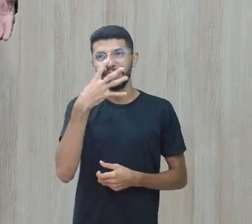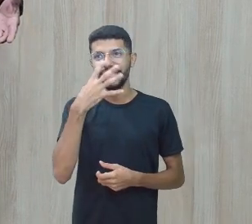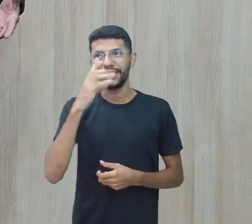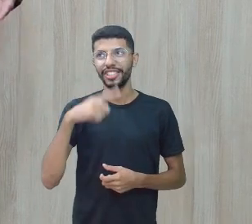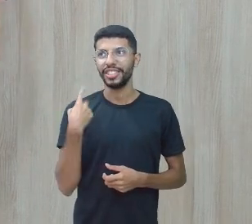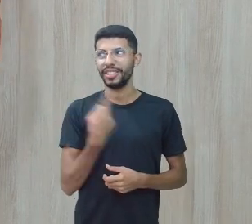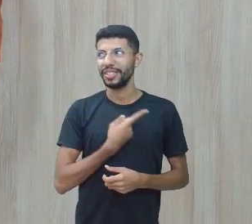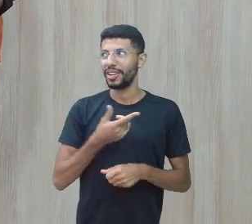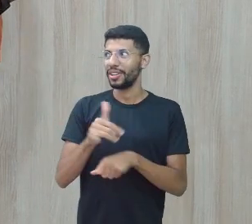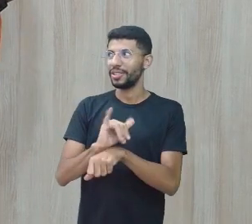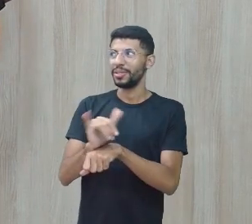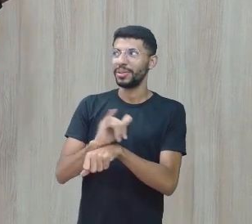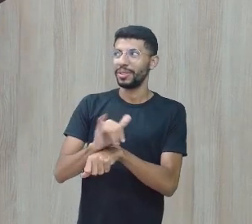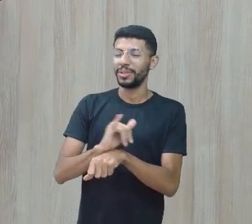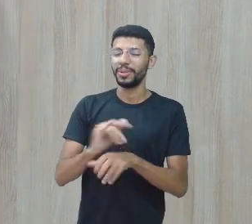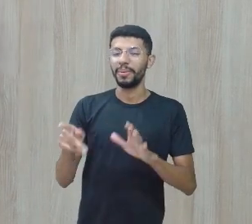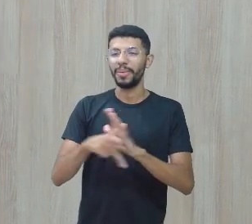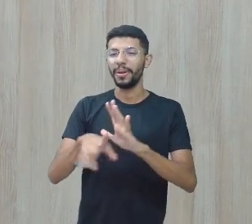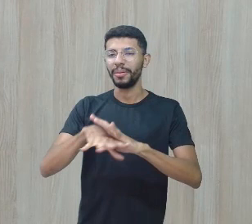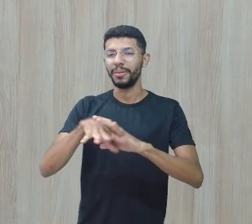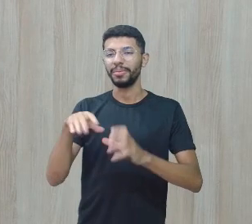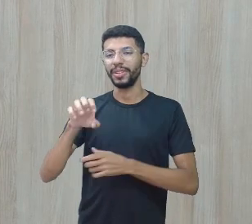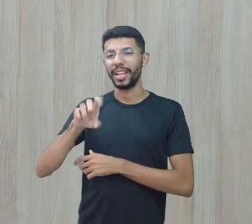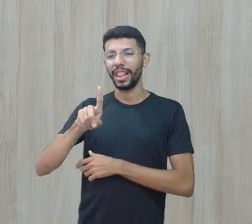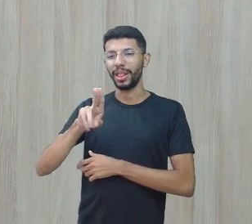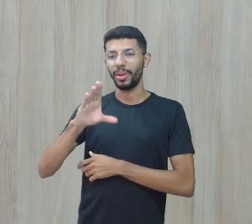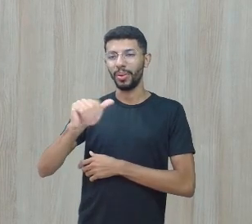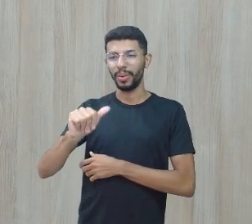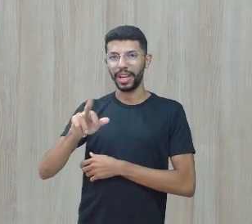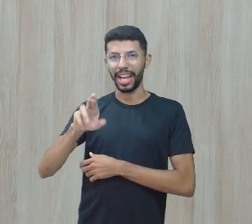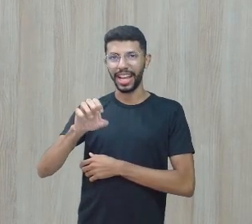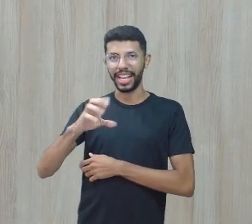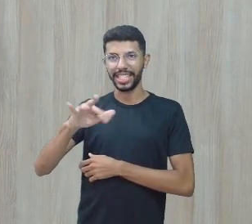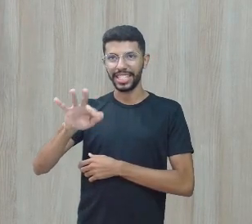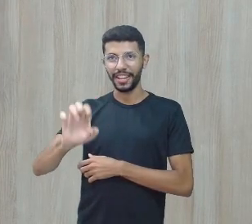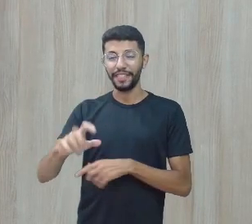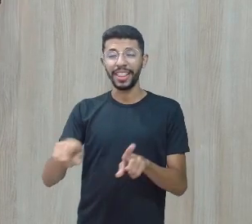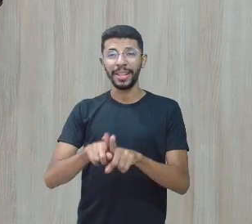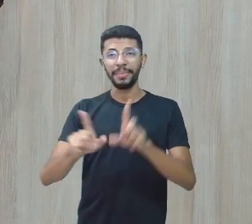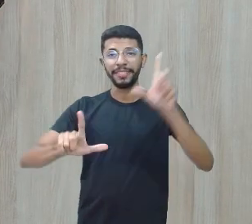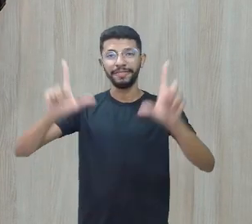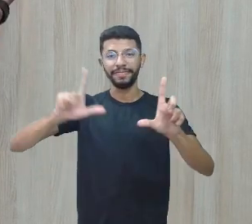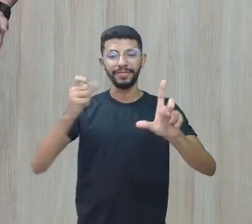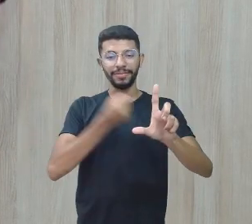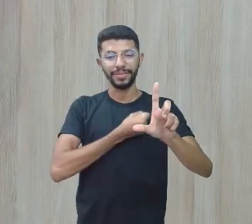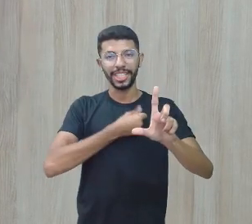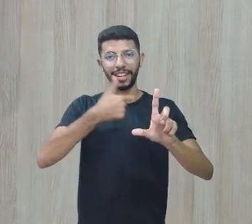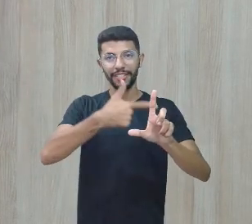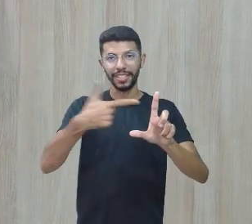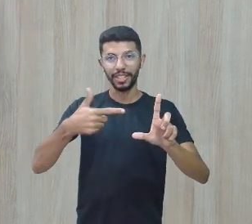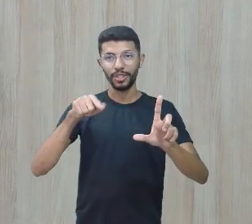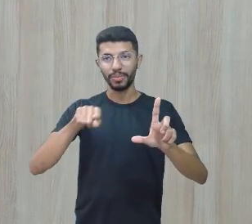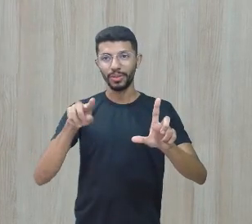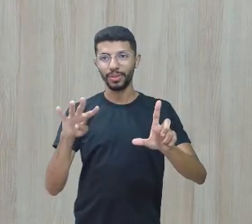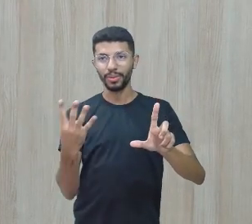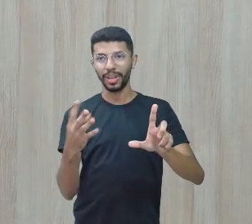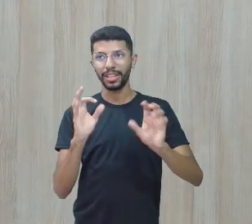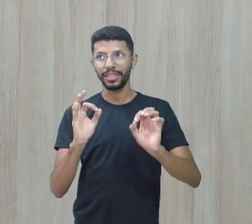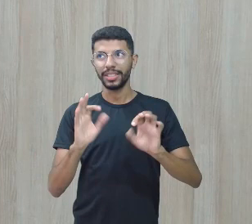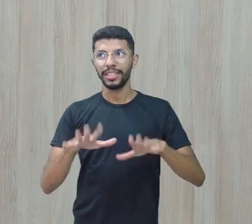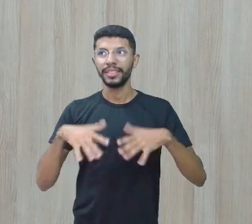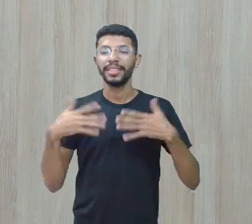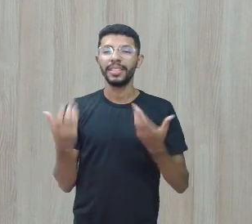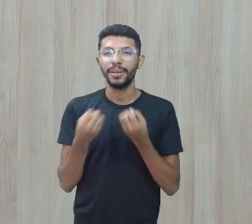pelo YouTube, pelo Educa Recife, você que nos acompanha pela TV, canal 22.4, sejam todos